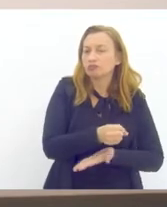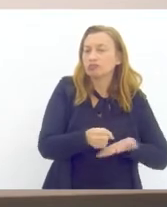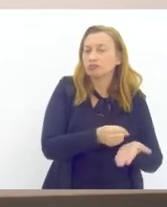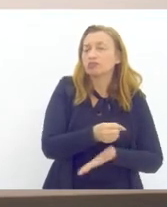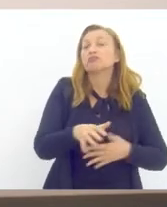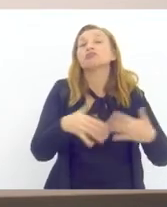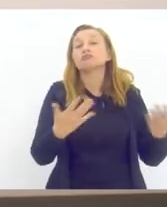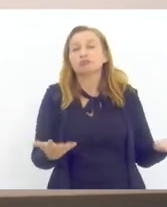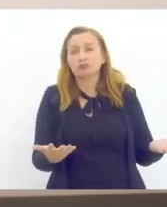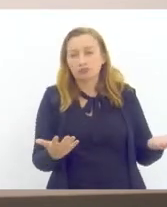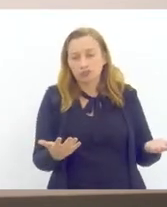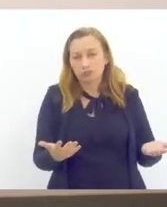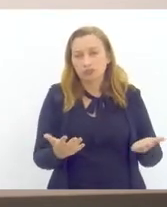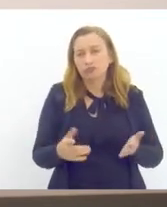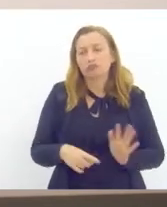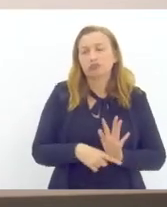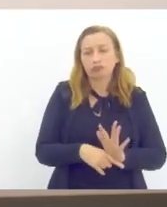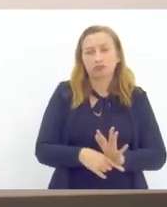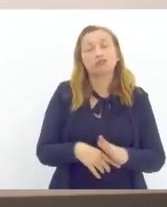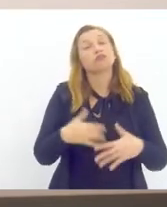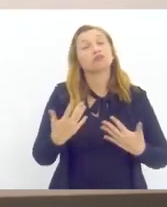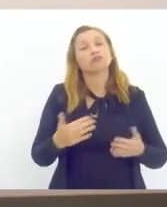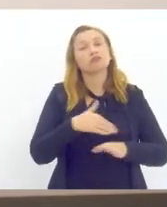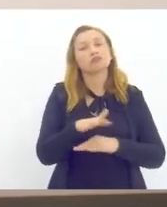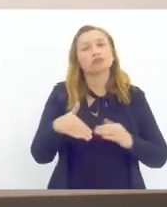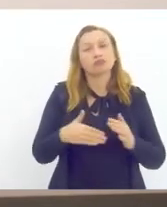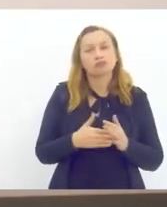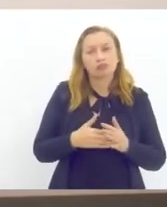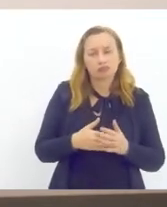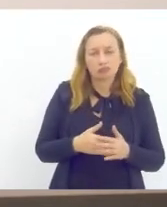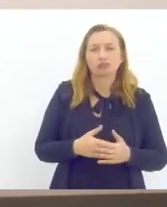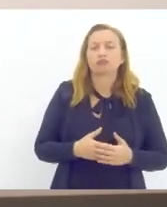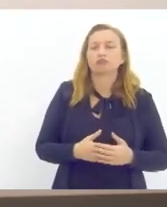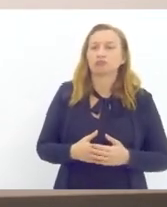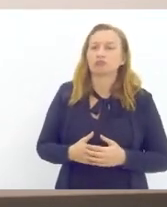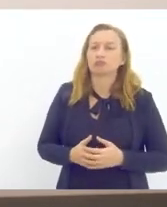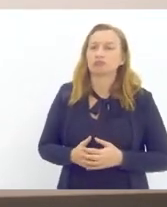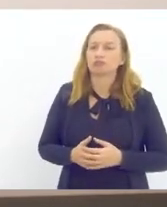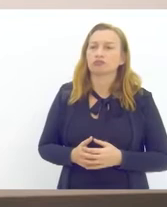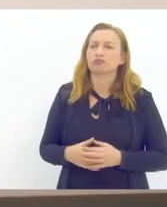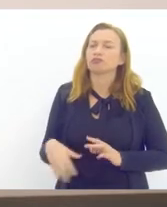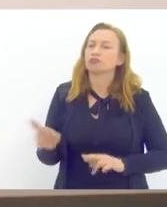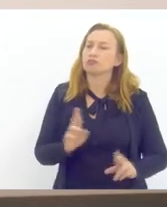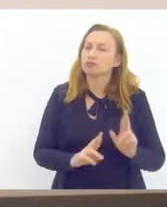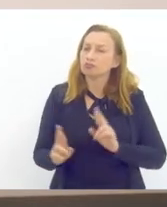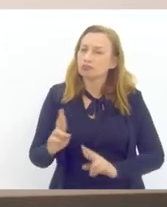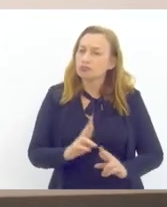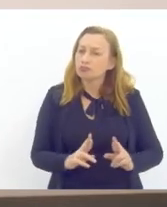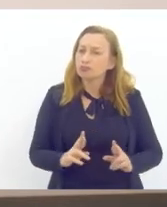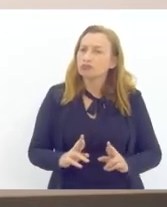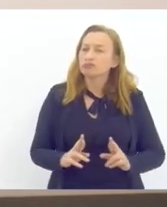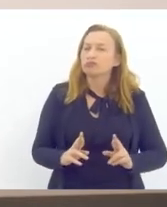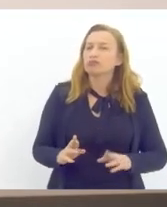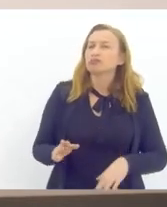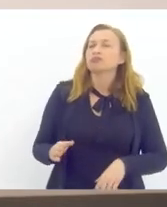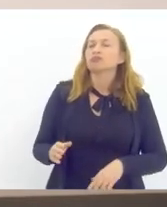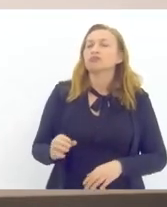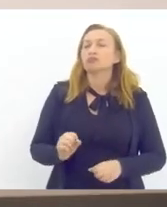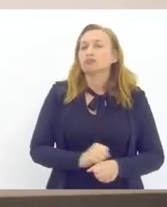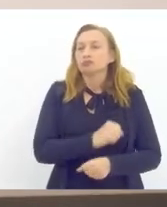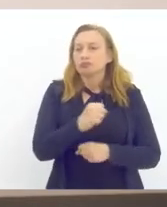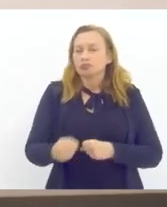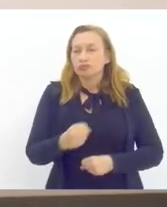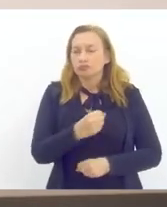parâmetros para o índice de melhoria da educação. Assim, todo ceticismo em relação à autoridade estadual, que é o Poder Executivo Estadual,